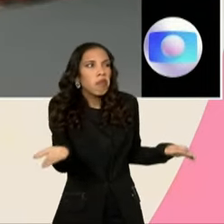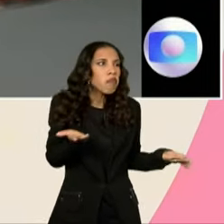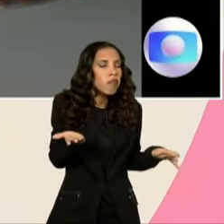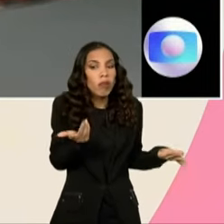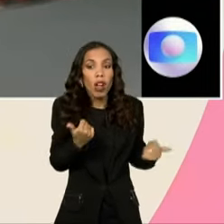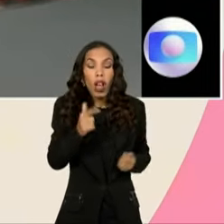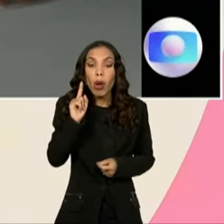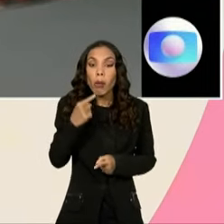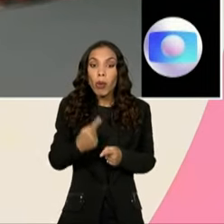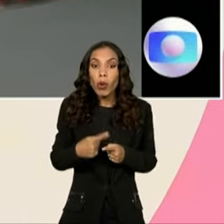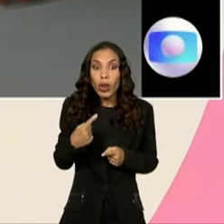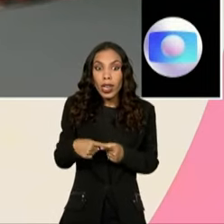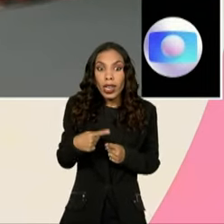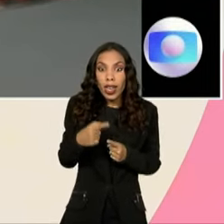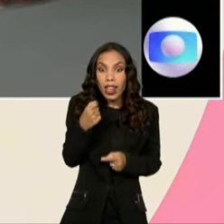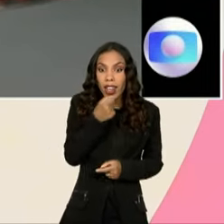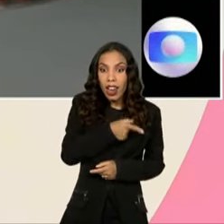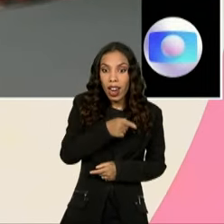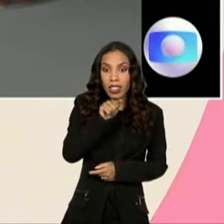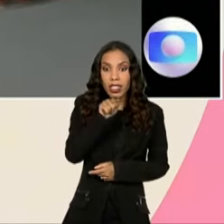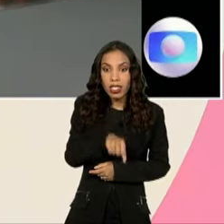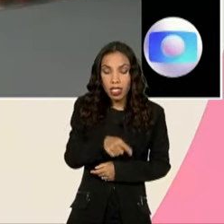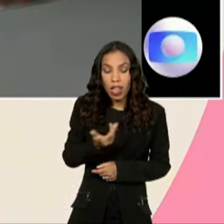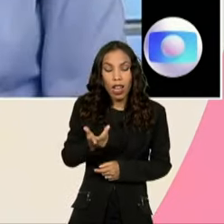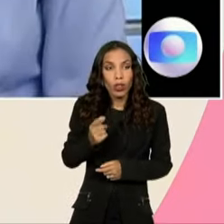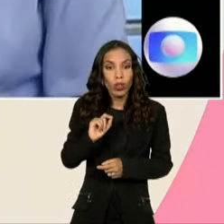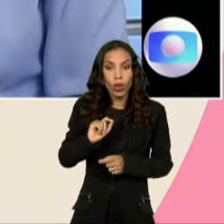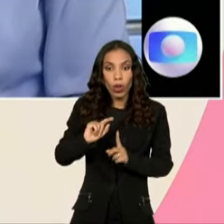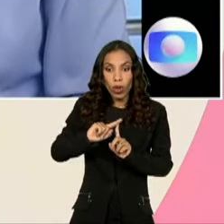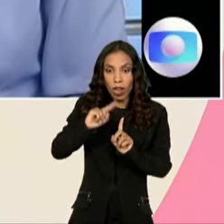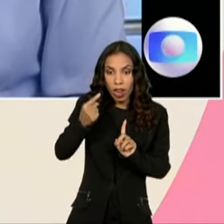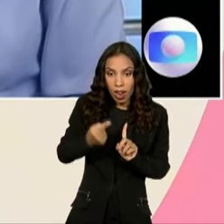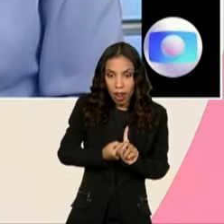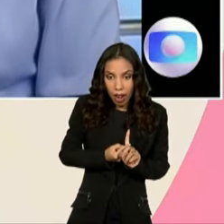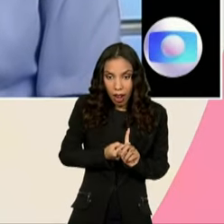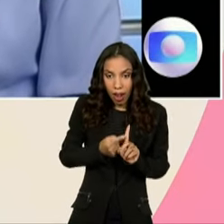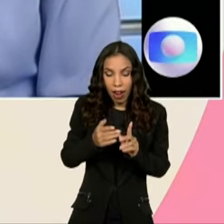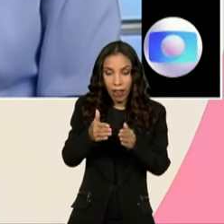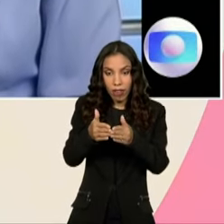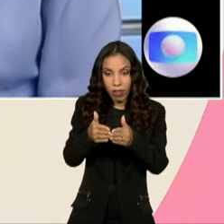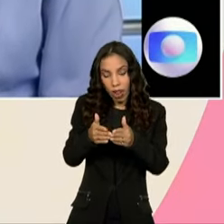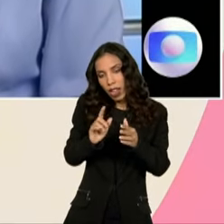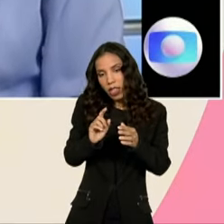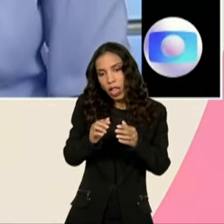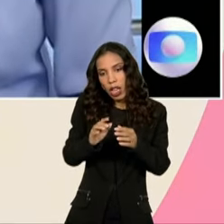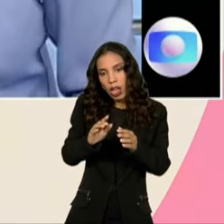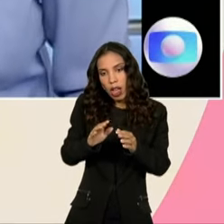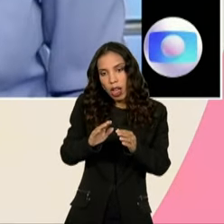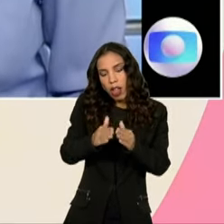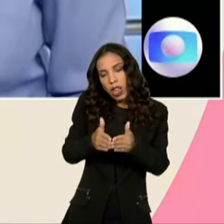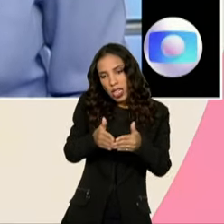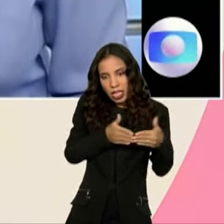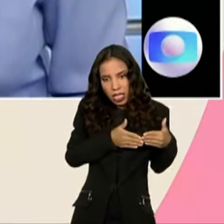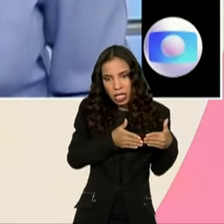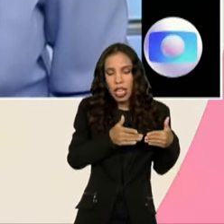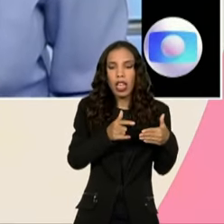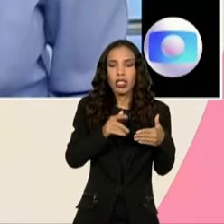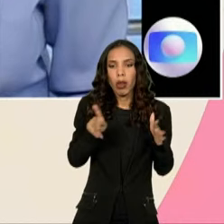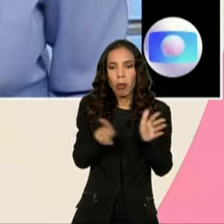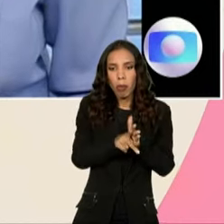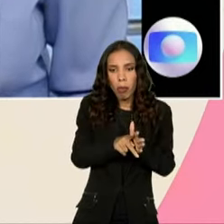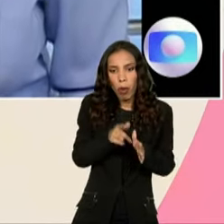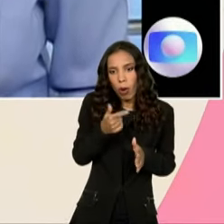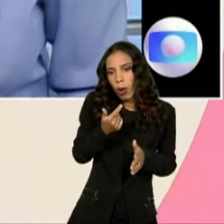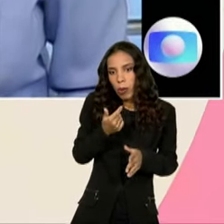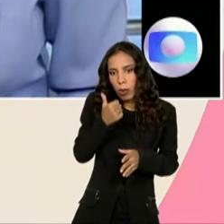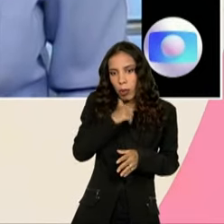foi curioso, porque eu tinha tido os meninos, tinha tido licença maternidade, e ela logo saiu. Foi 98 isso, não foi? Ela ficou um ano e pouco, quase 2 anos. E você entrou